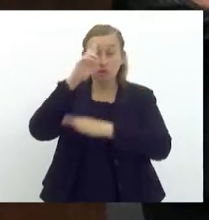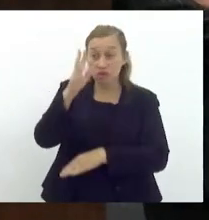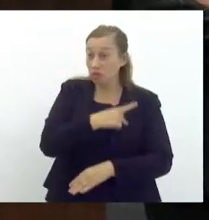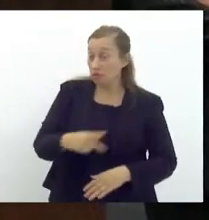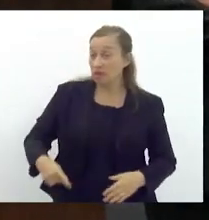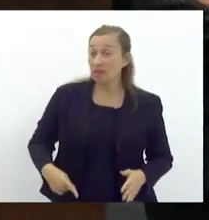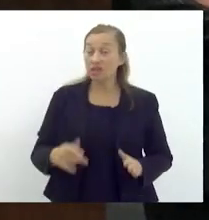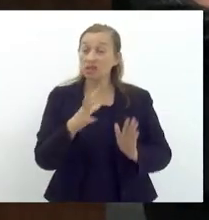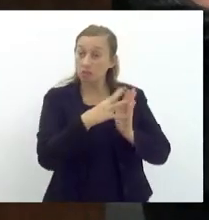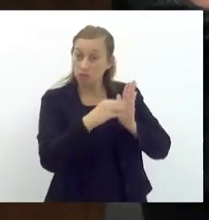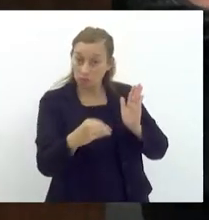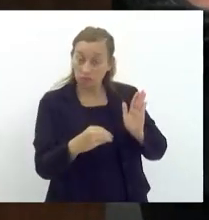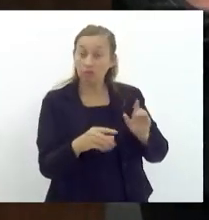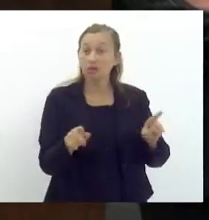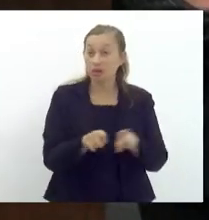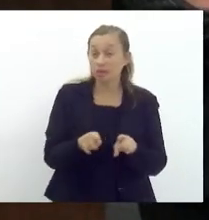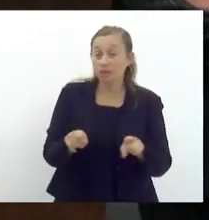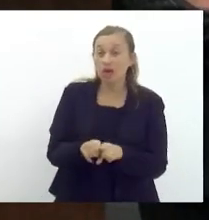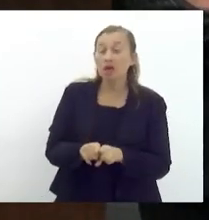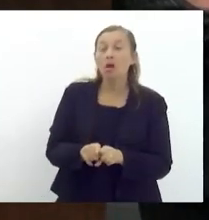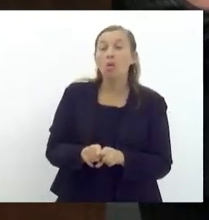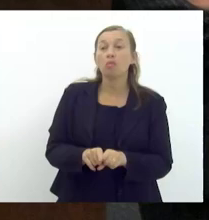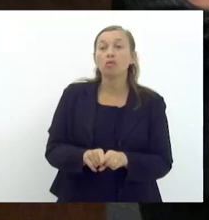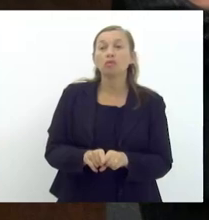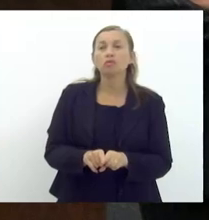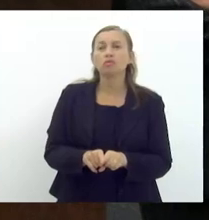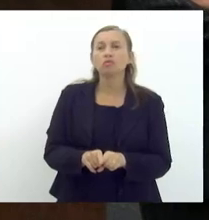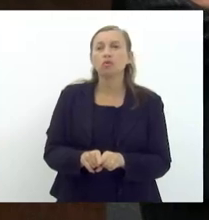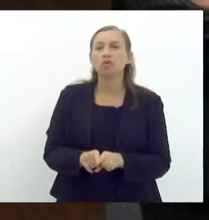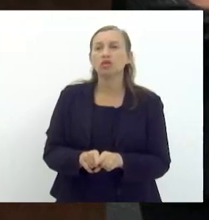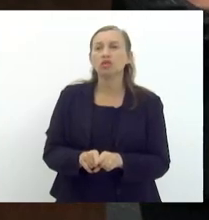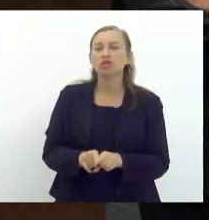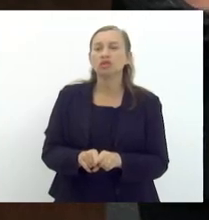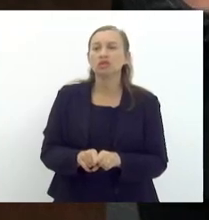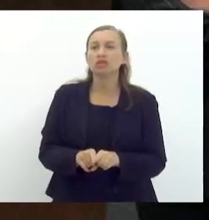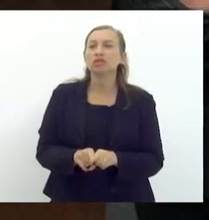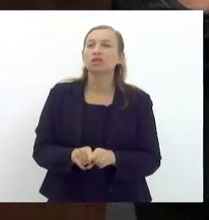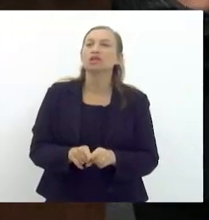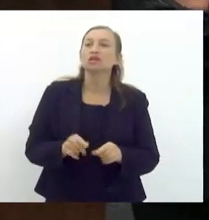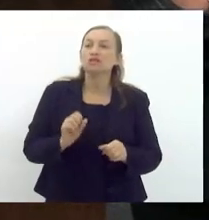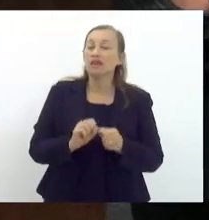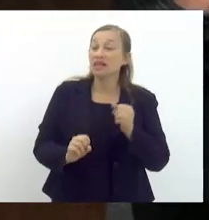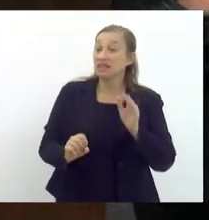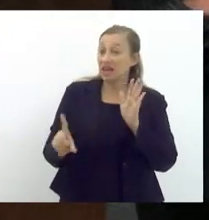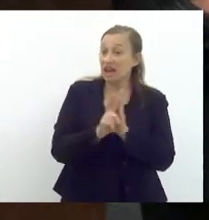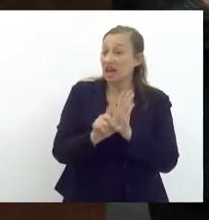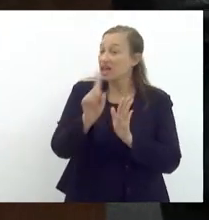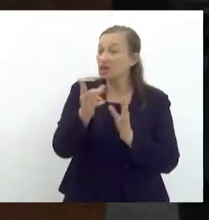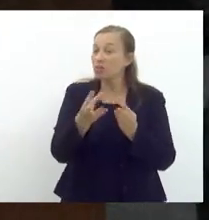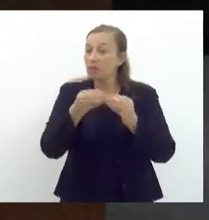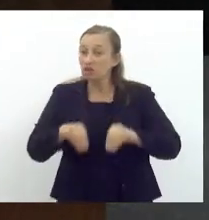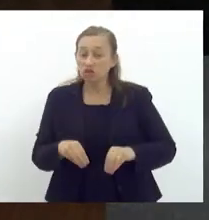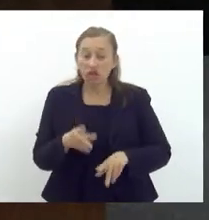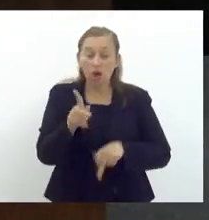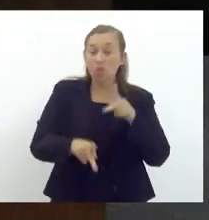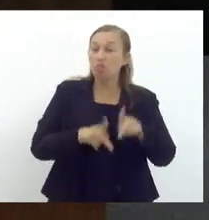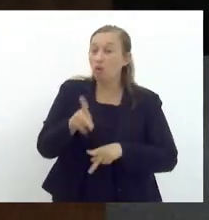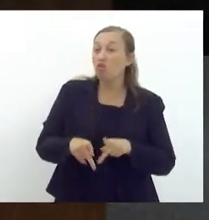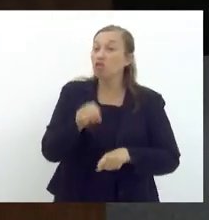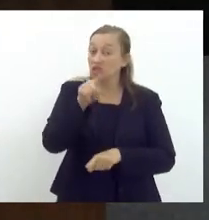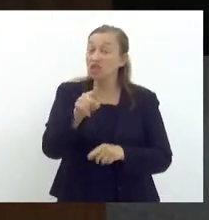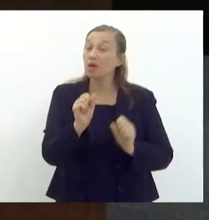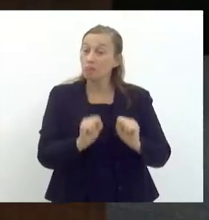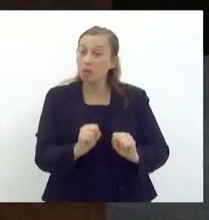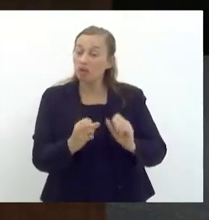eu posição também de um exemplo você pode divergir sem prejudicar a governabilidade você pode